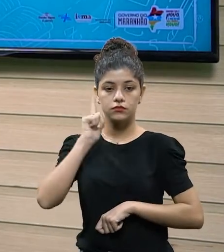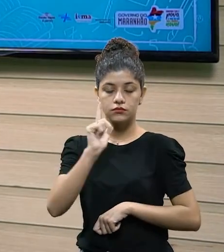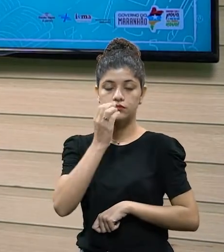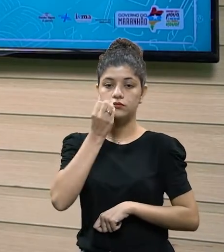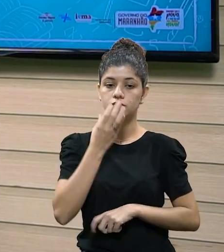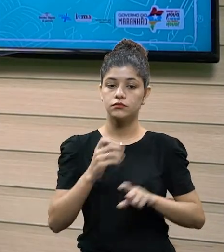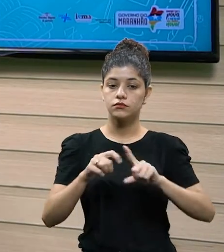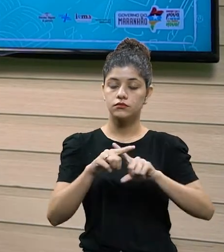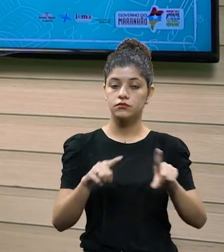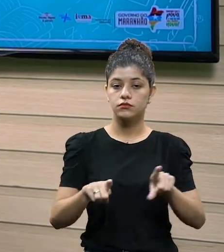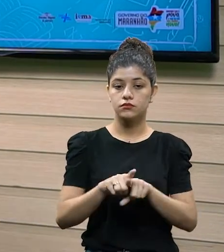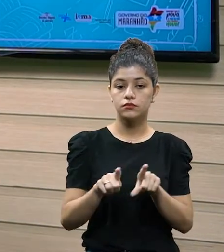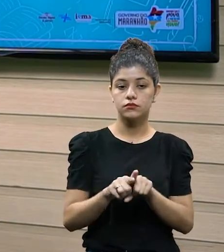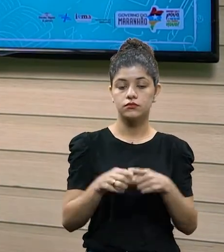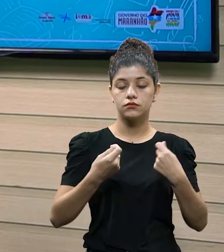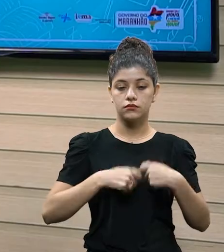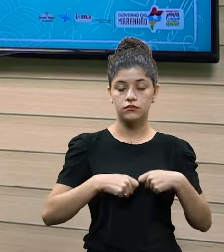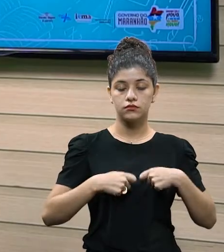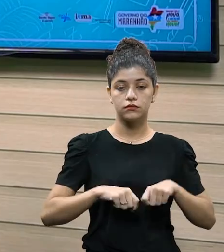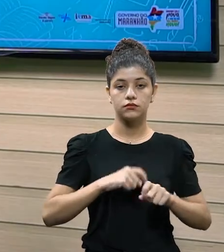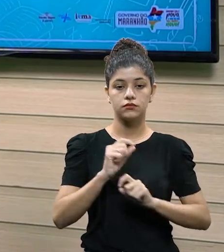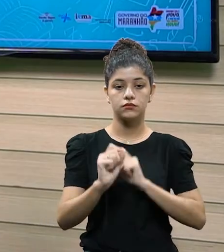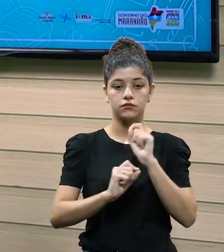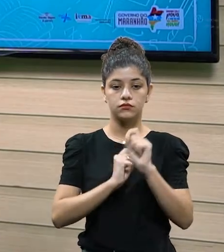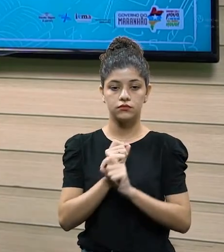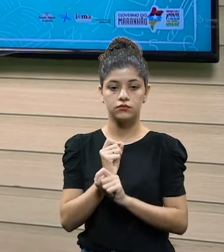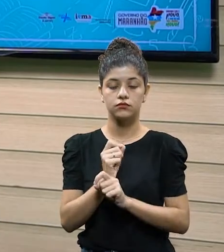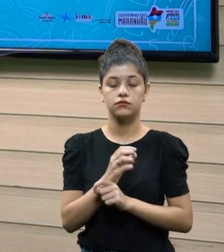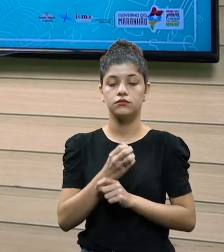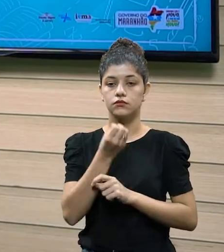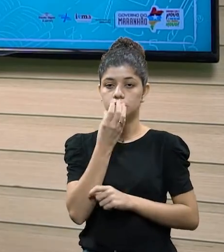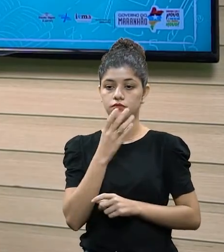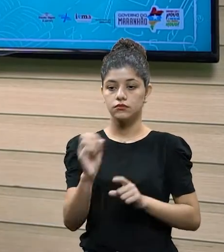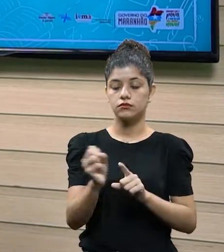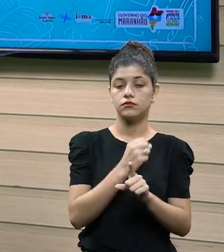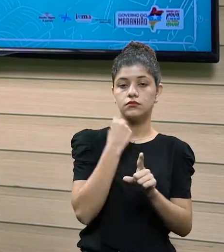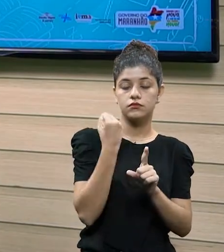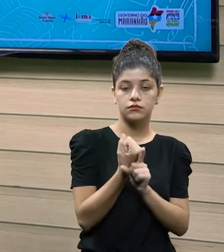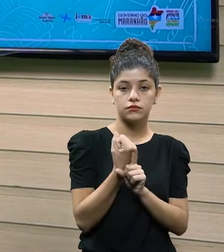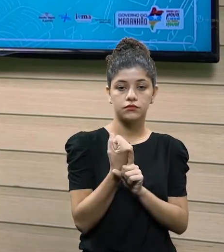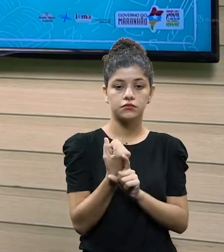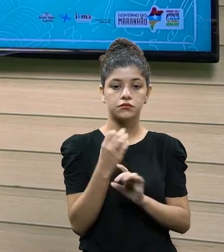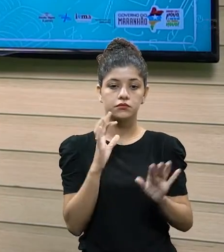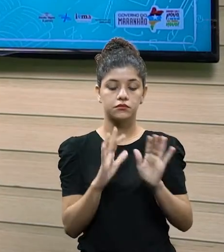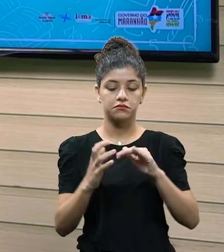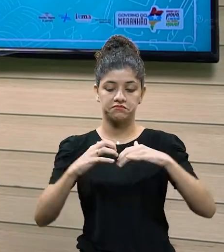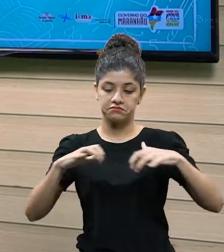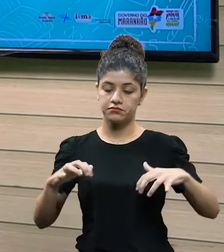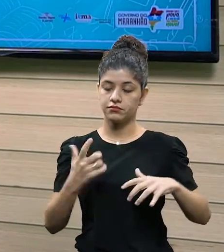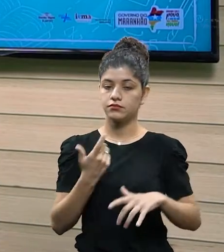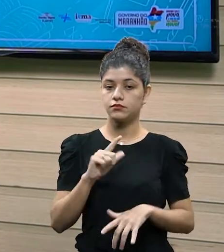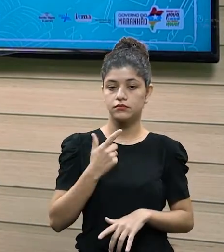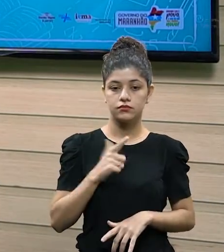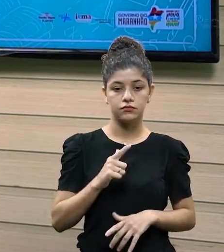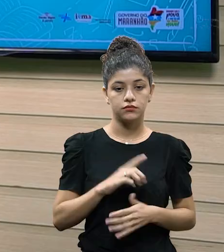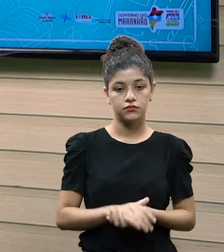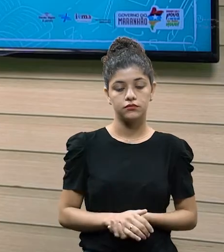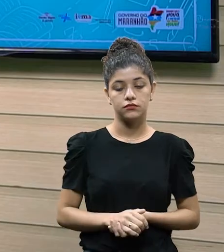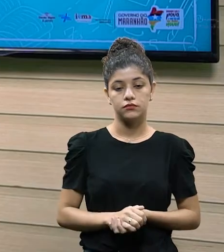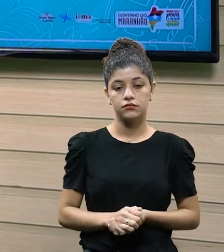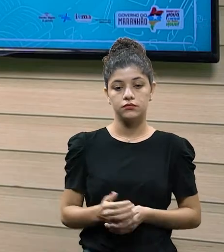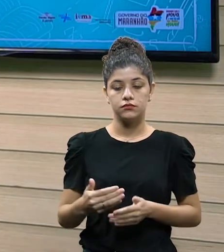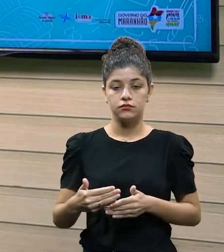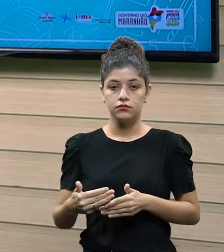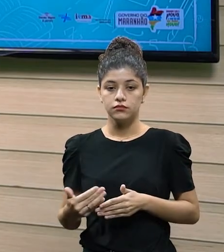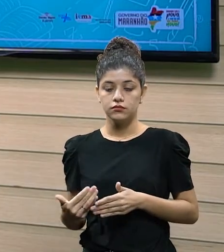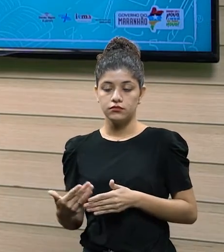alcançar resultados, mas para isso eu preciso também estar bem no contexto social, né? Não tem como você separar, porque antes de eu ir